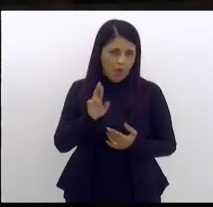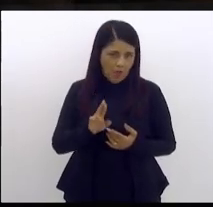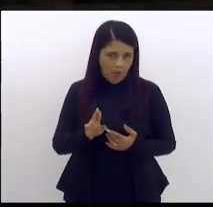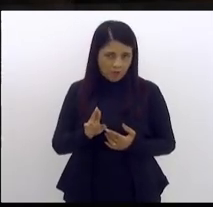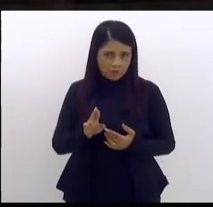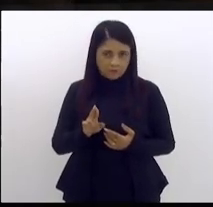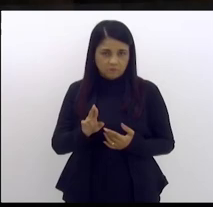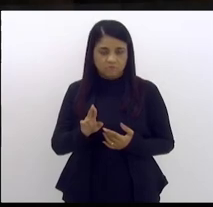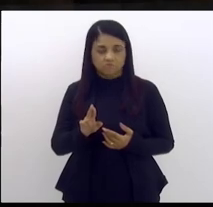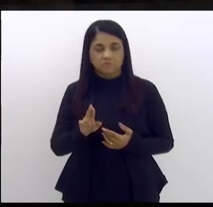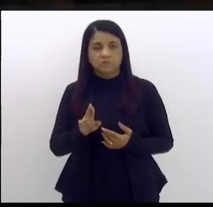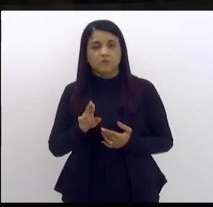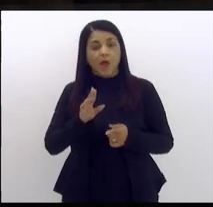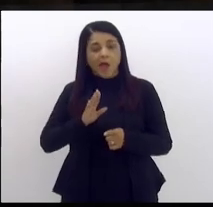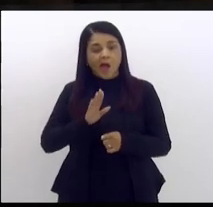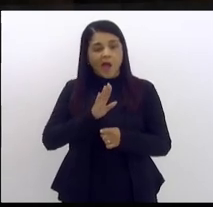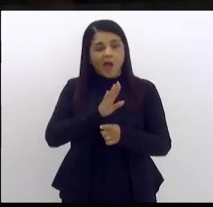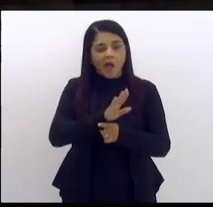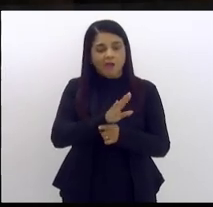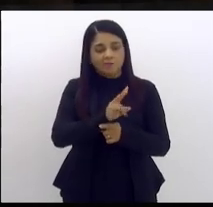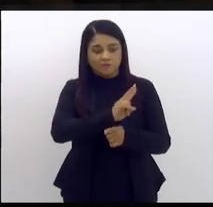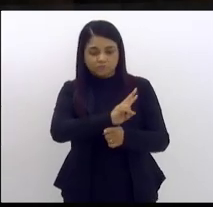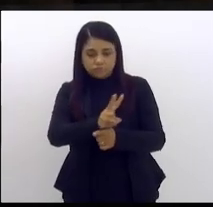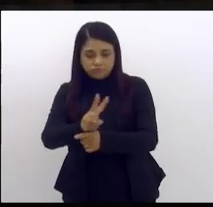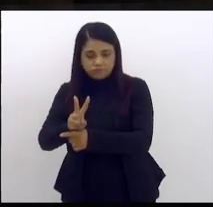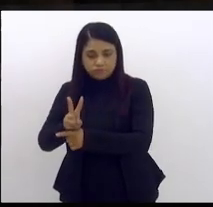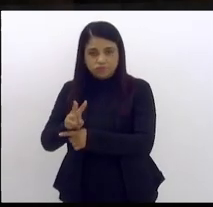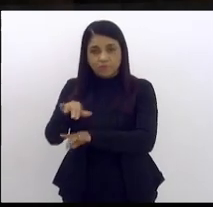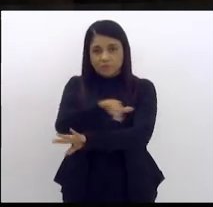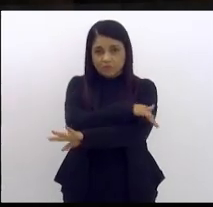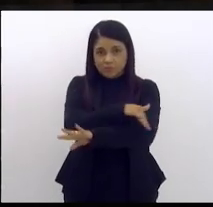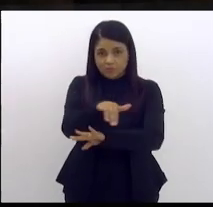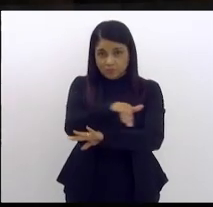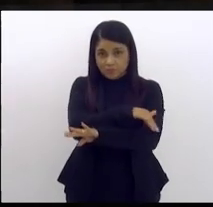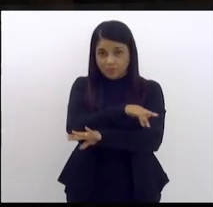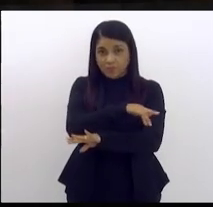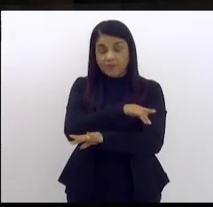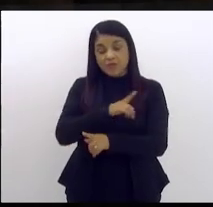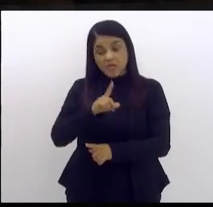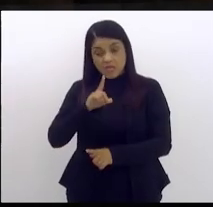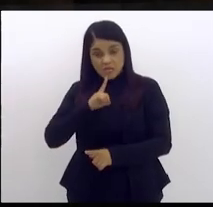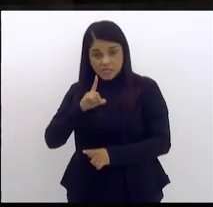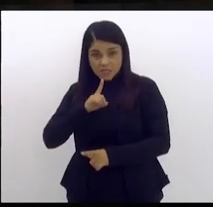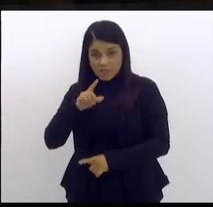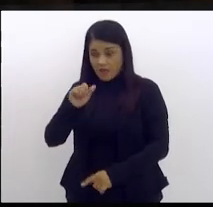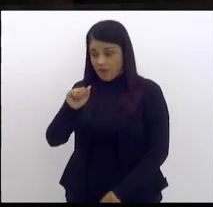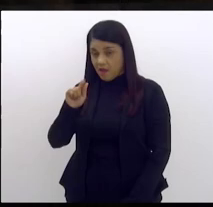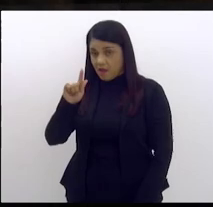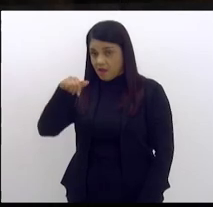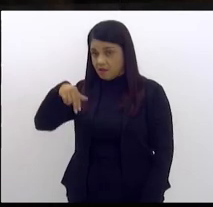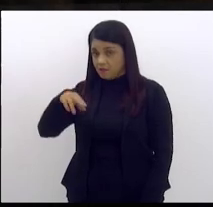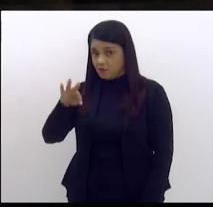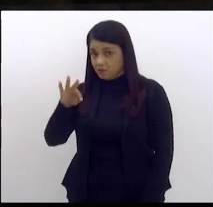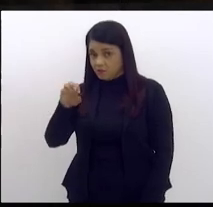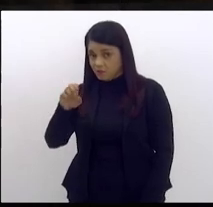para ajudar no policiamento das ruas e tem os Agentes do segurança